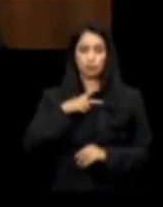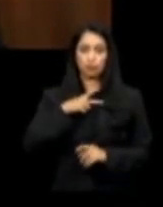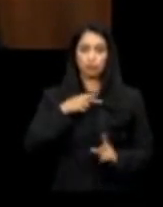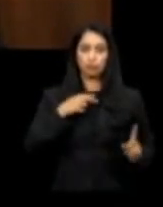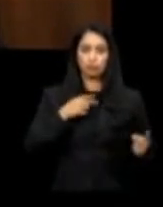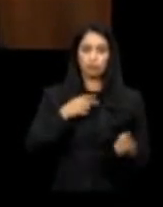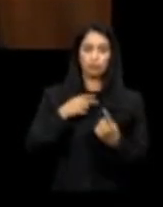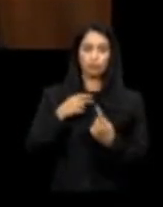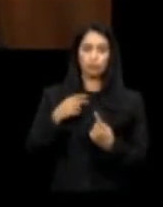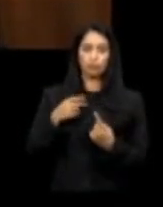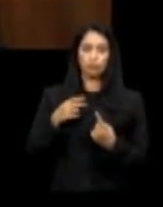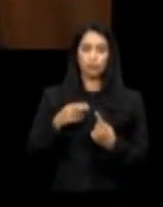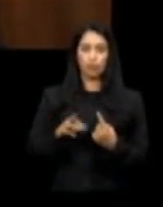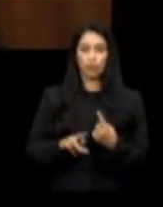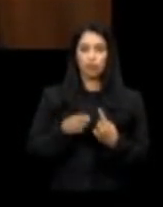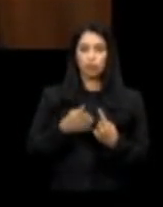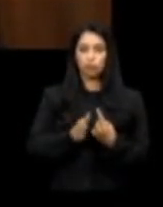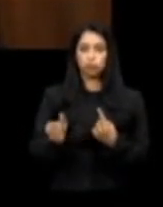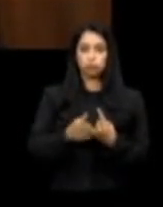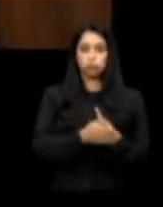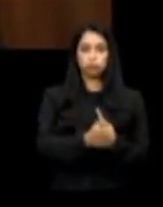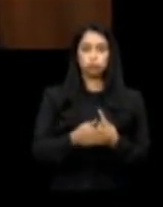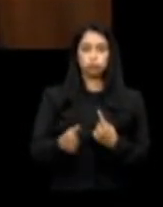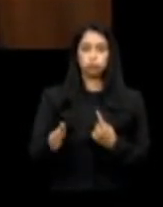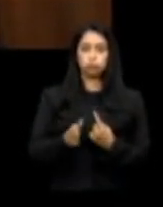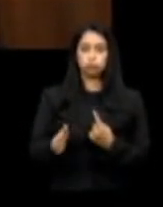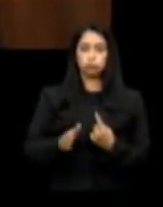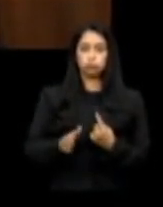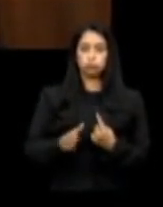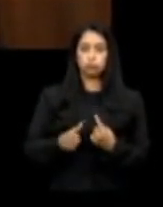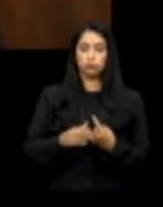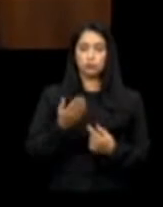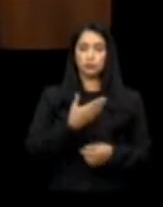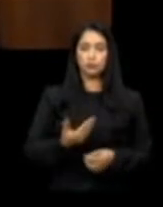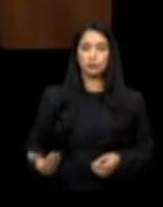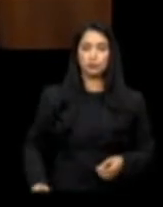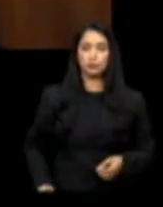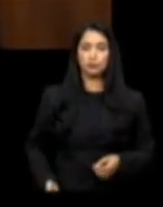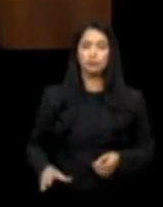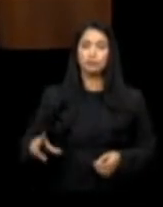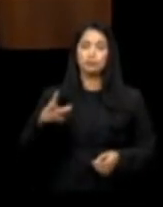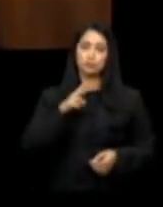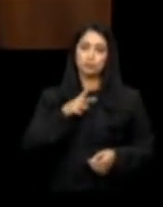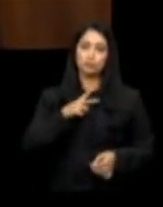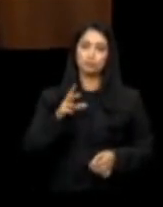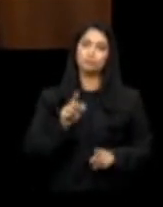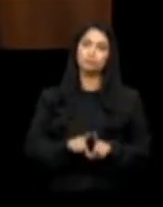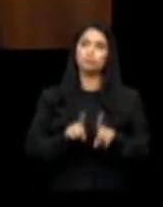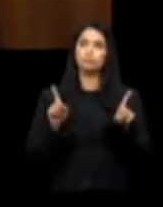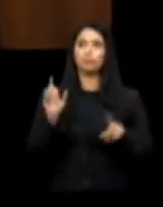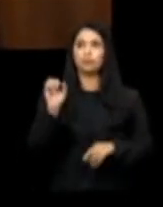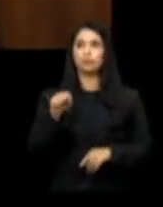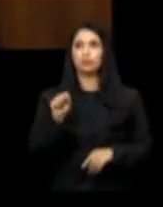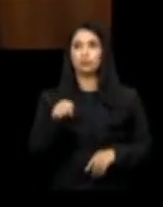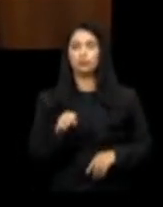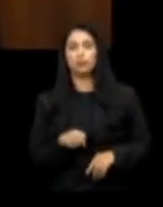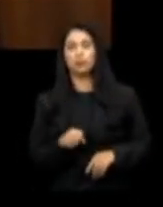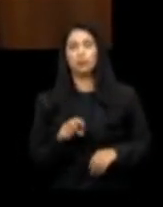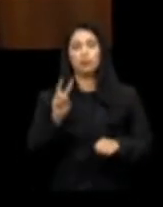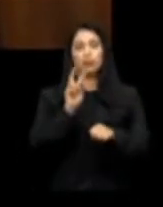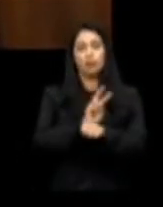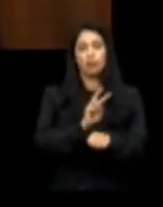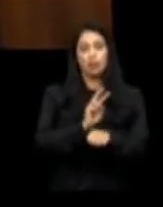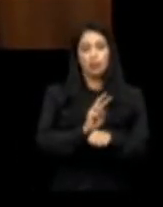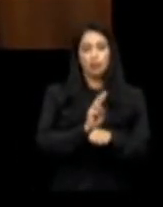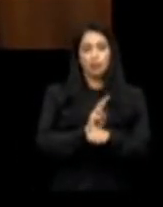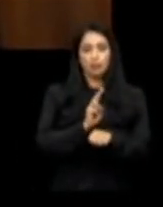à frágil dicotomia estática entre as esferas pública e privada, mas sim se desenvolvesse como uma proteção dinâmica